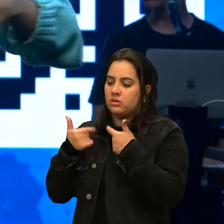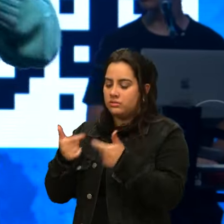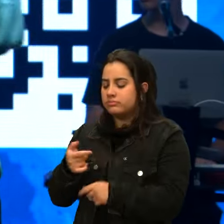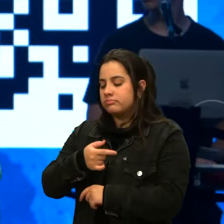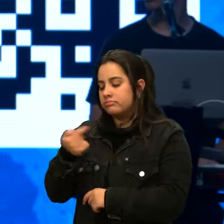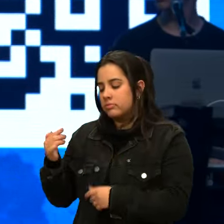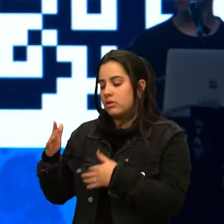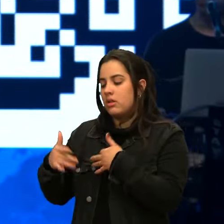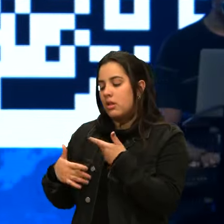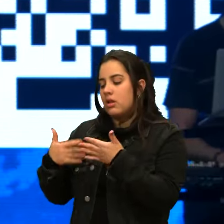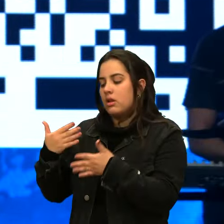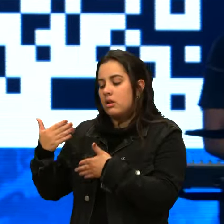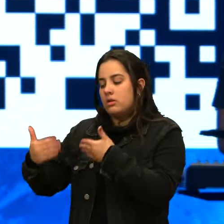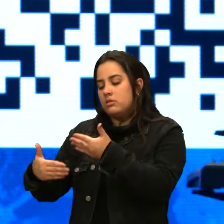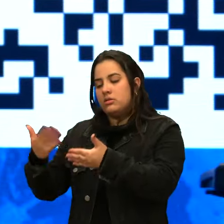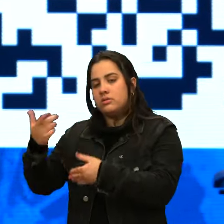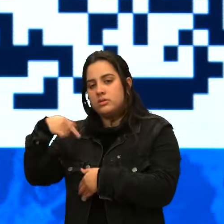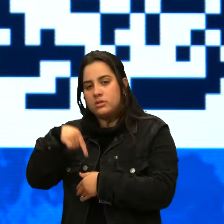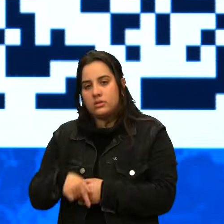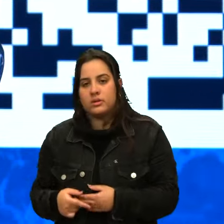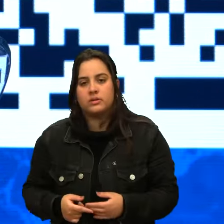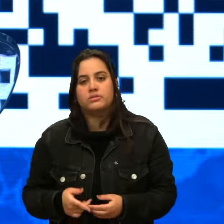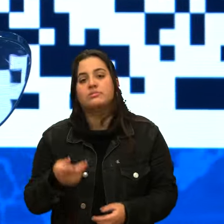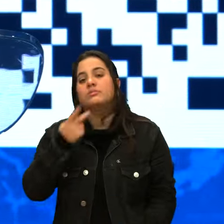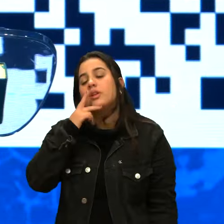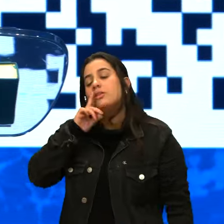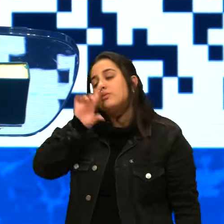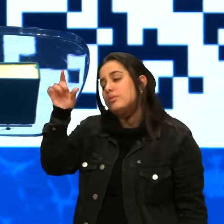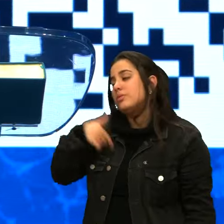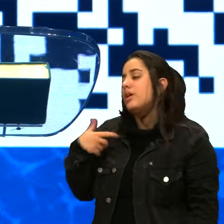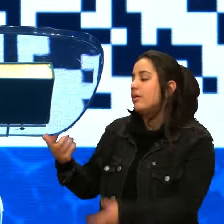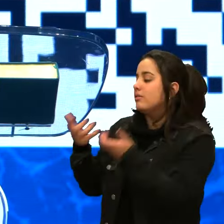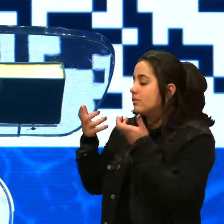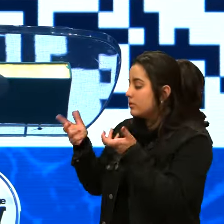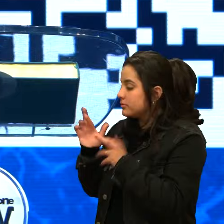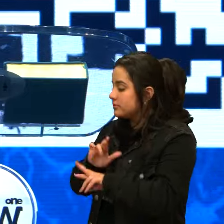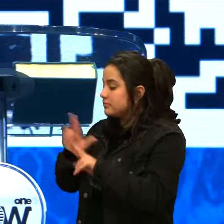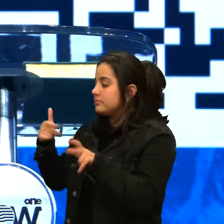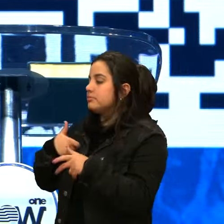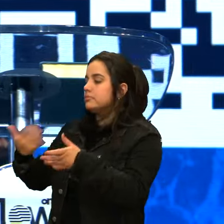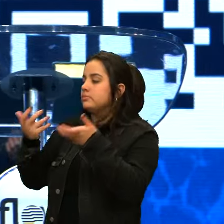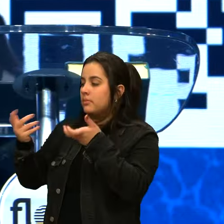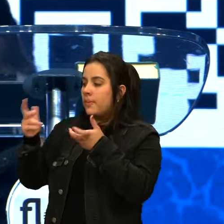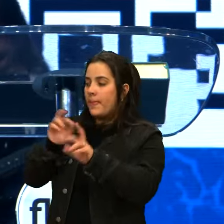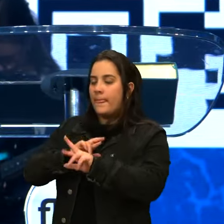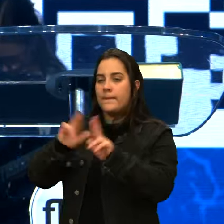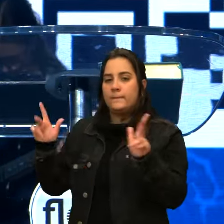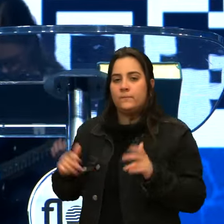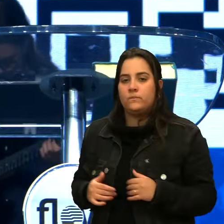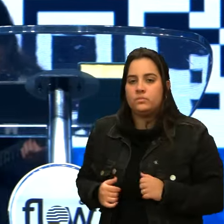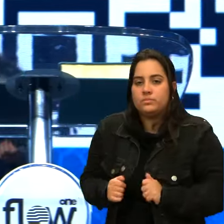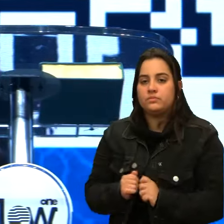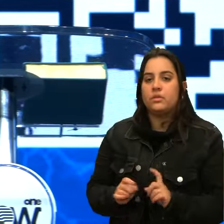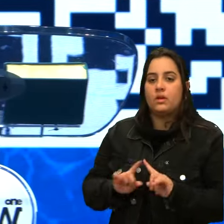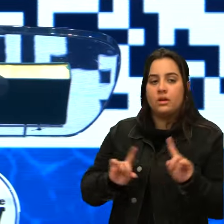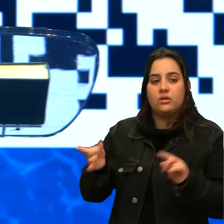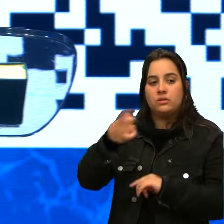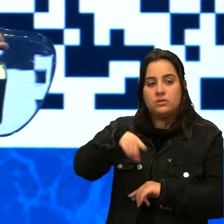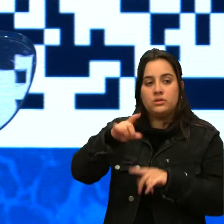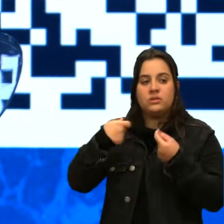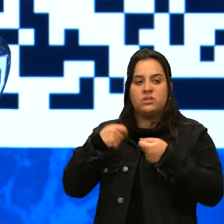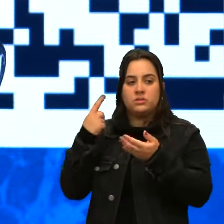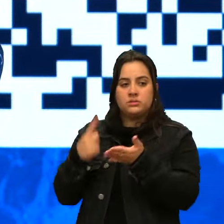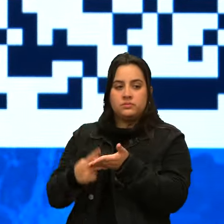após semana você está aqui no apelo, você está aqui falando, Deus, eu quero ser diferente. Mas enquanto você não se comprometer e ter